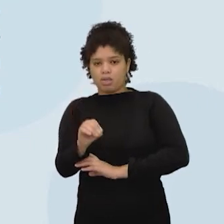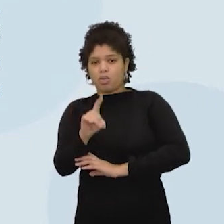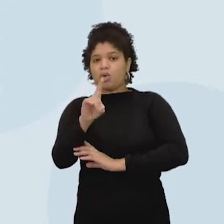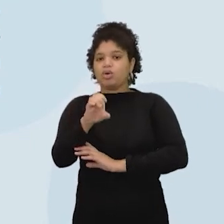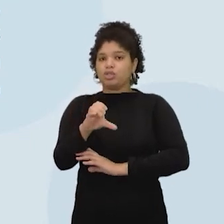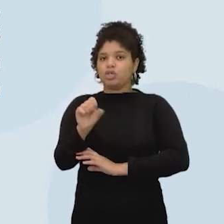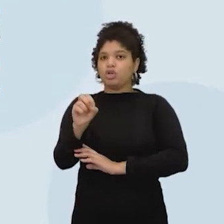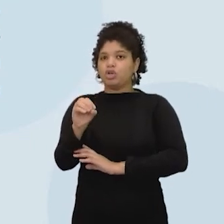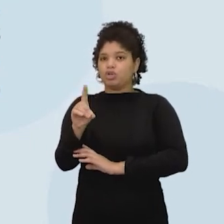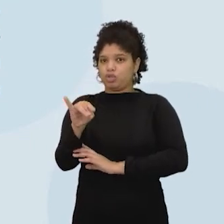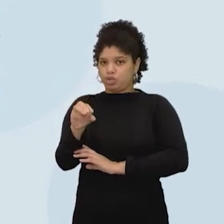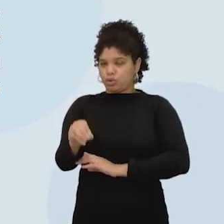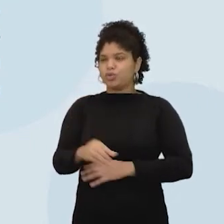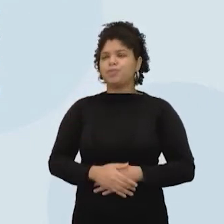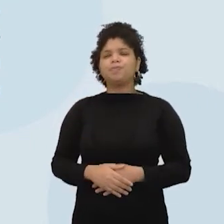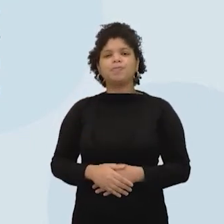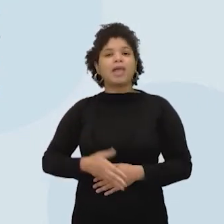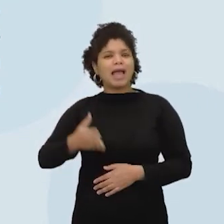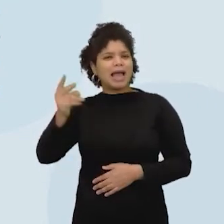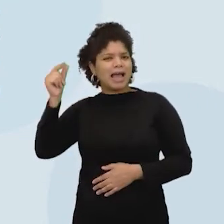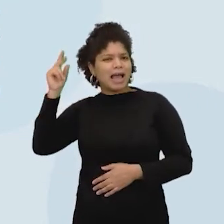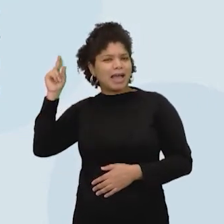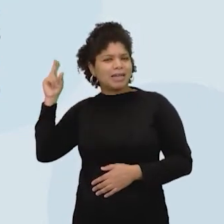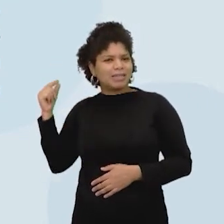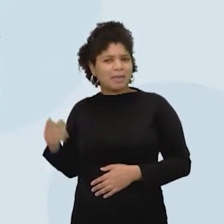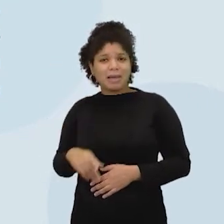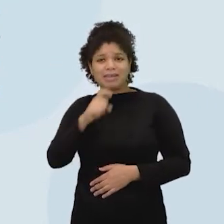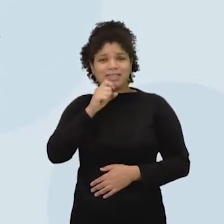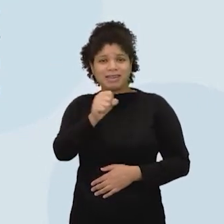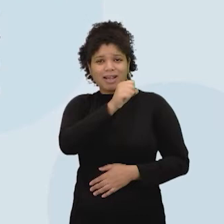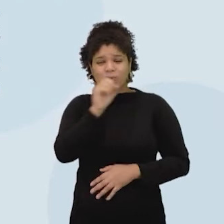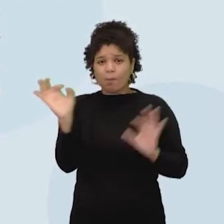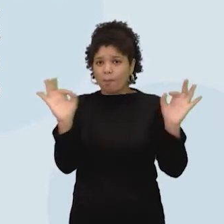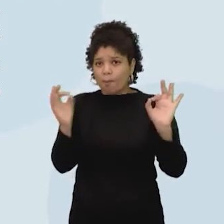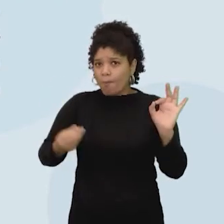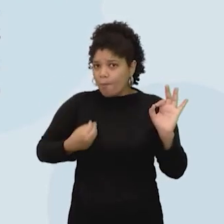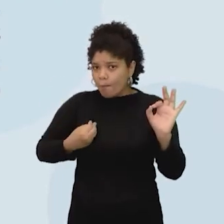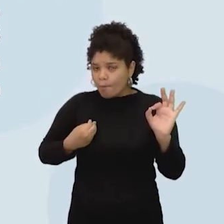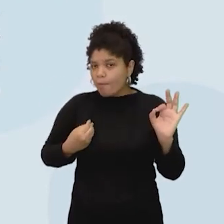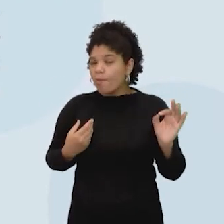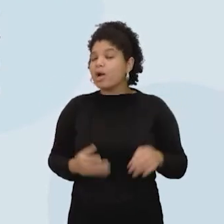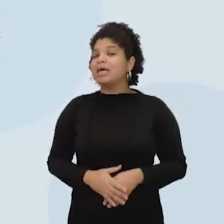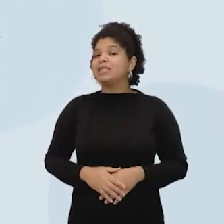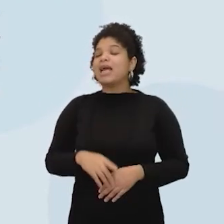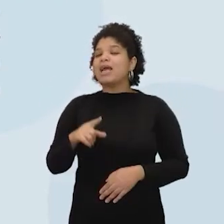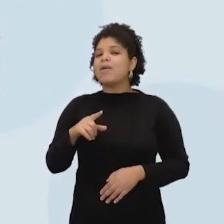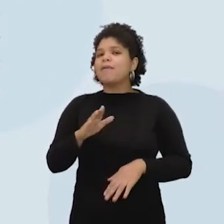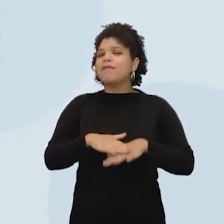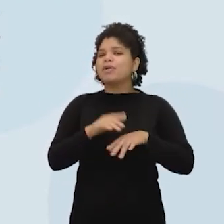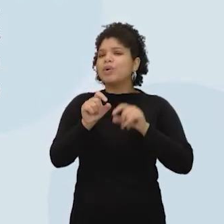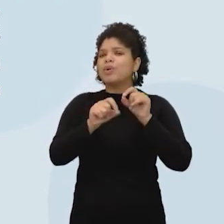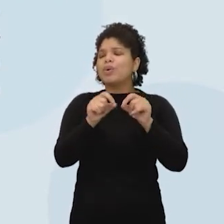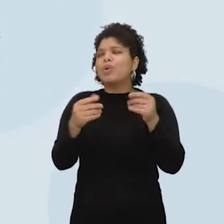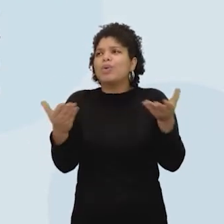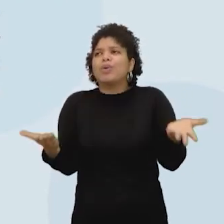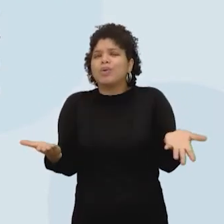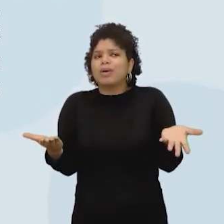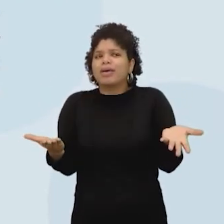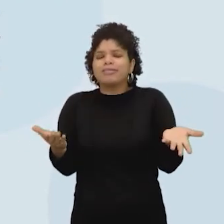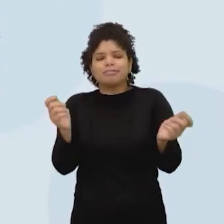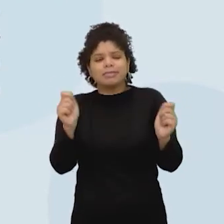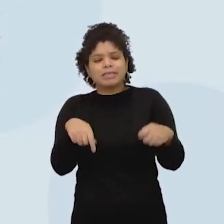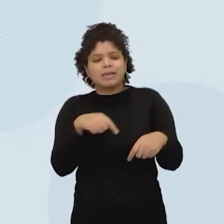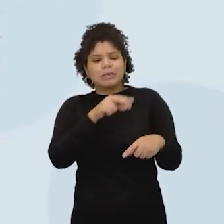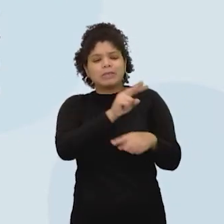o sal para conservar os alimentos. Por isso que a gente tem a carne salgada ou a carne de sol, que as pessoas chamam, que era utilizado o princípio